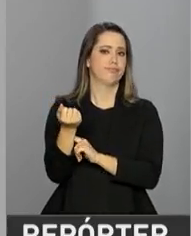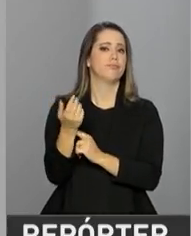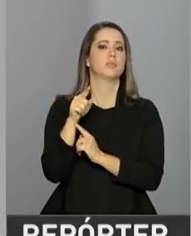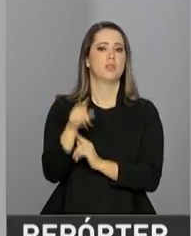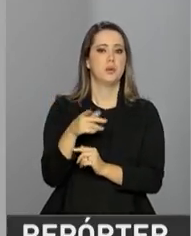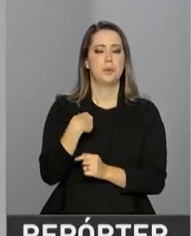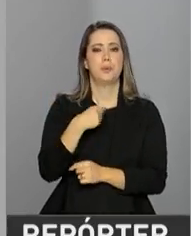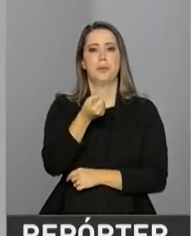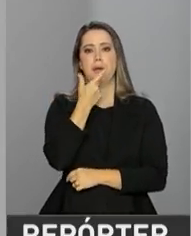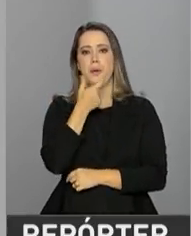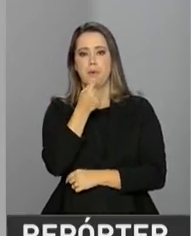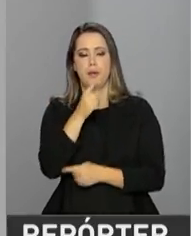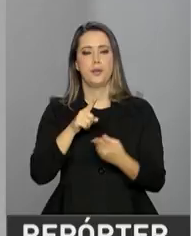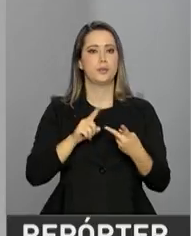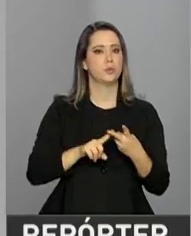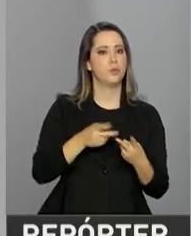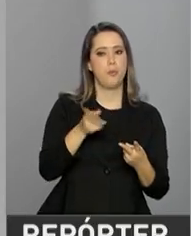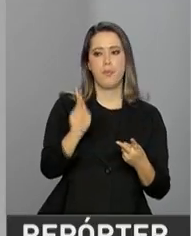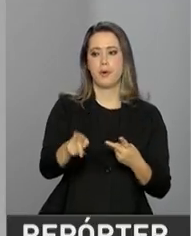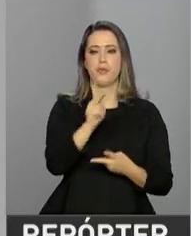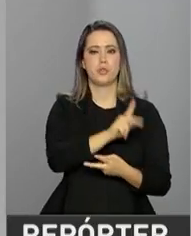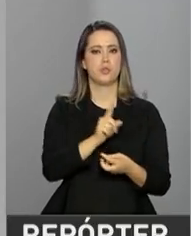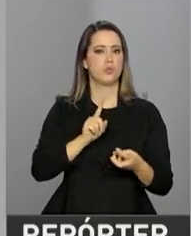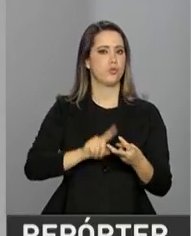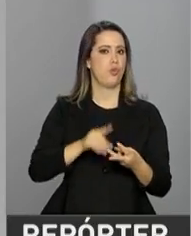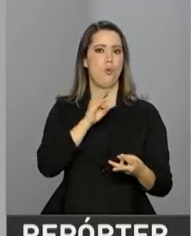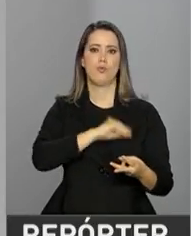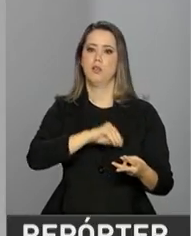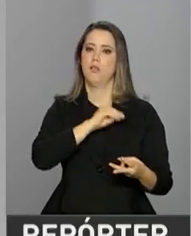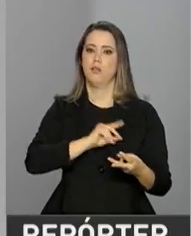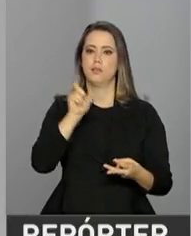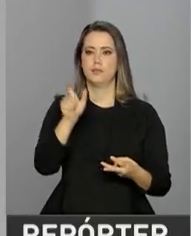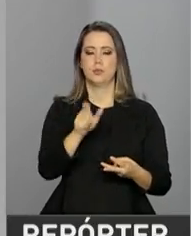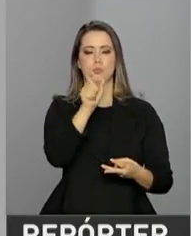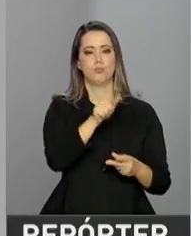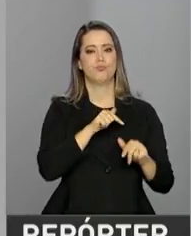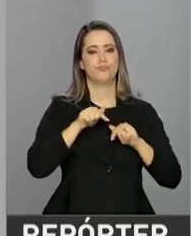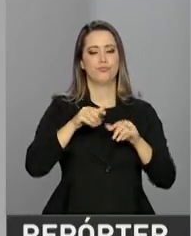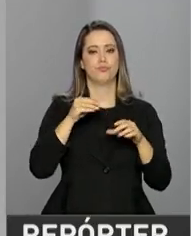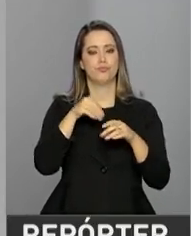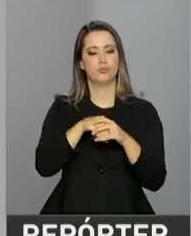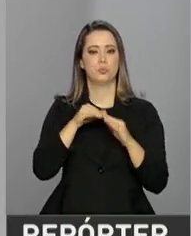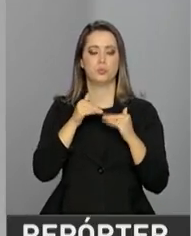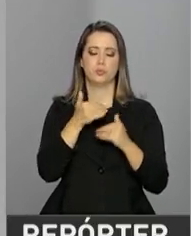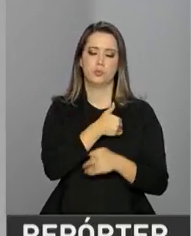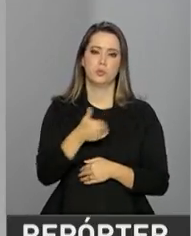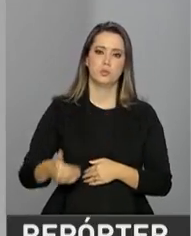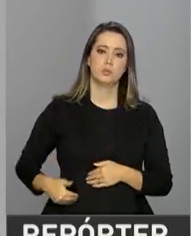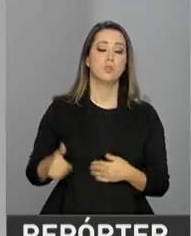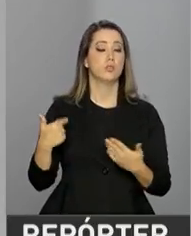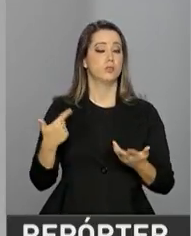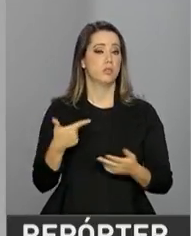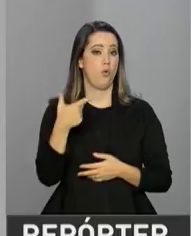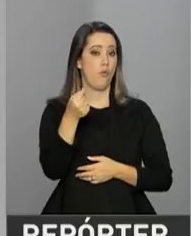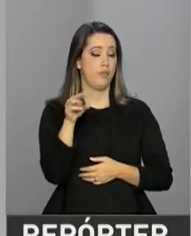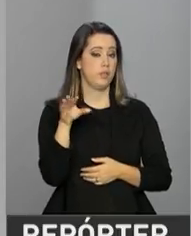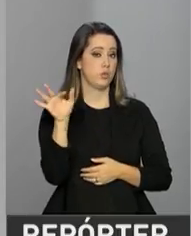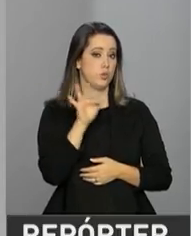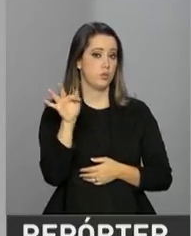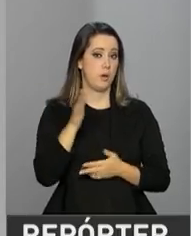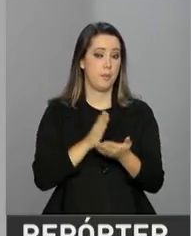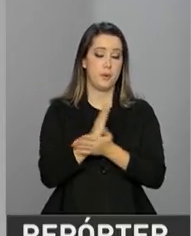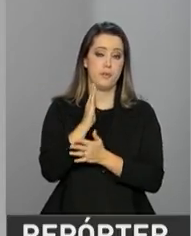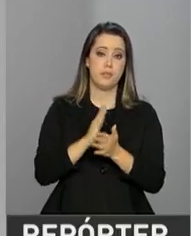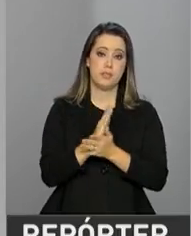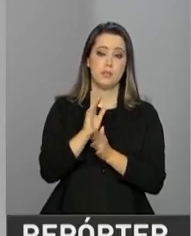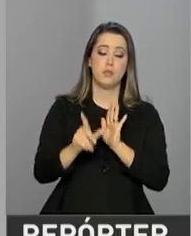pagar os professores, para pagar o salário dos funcionários. Por isto, no dia 20 de fevereiro, vamos aprovar a